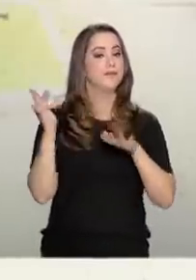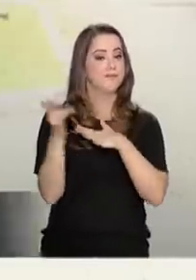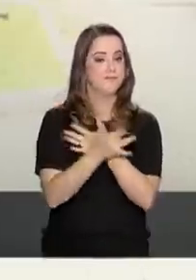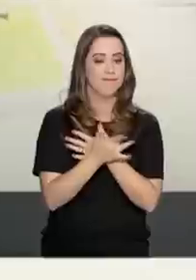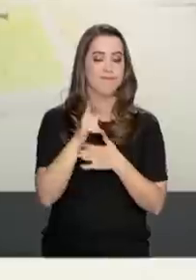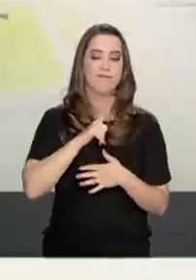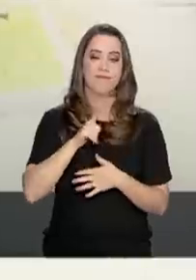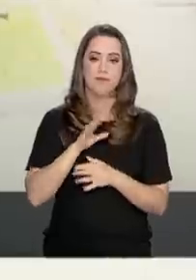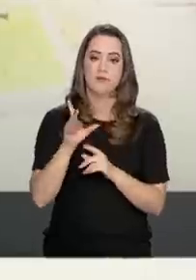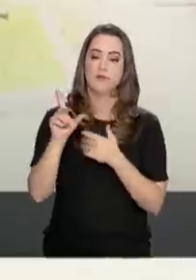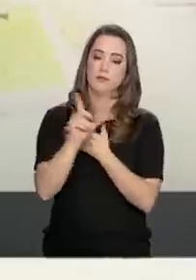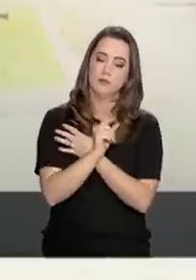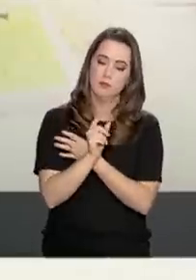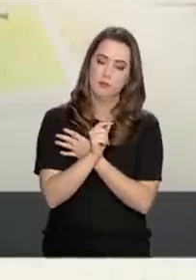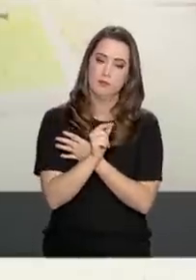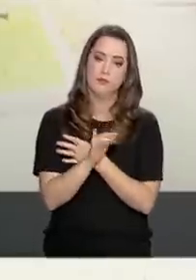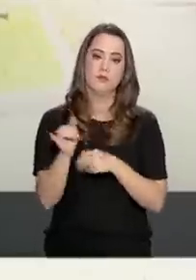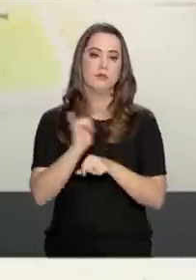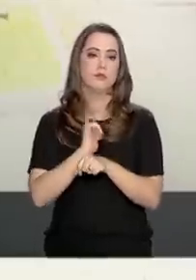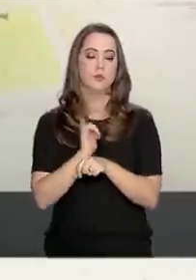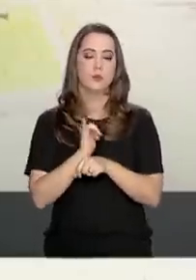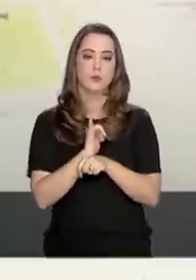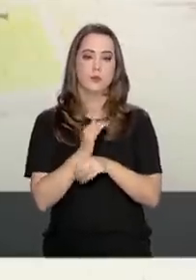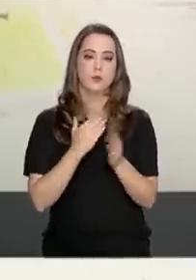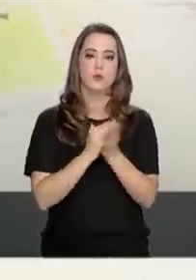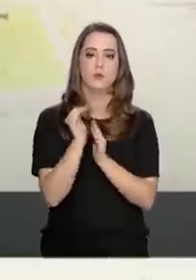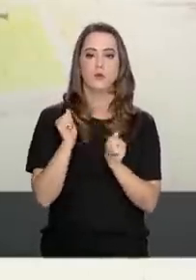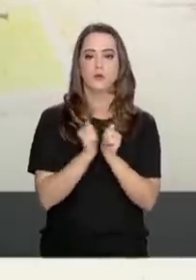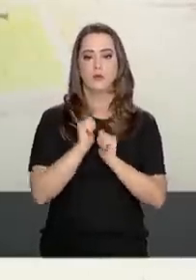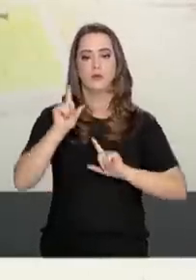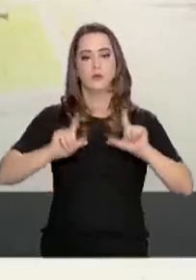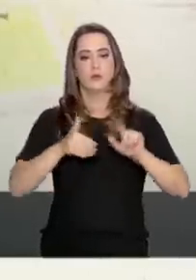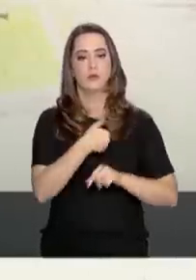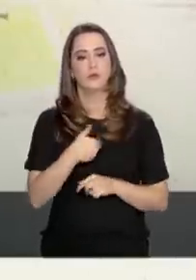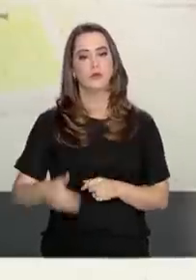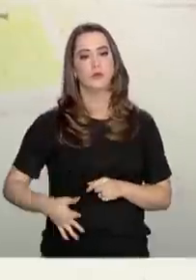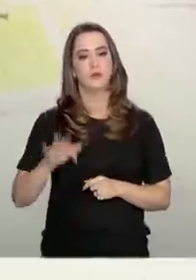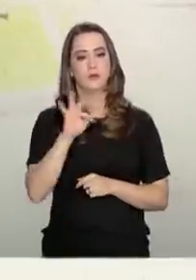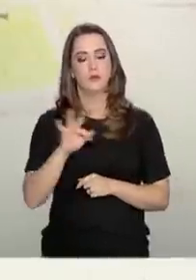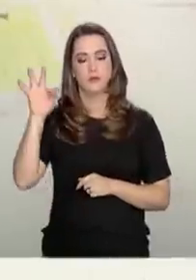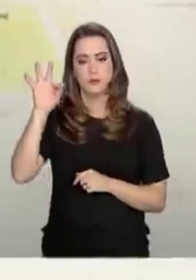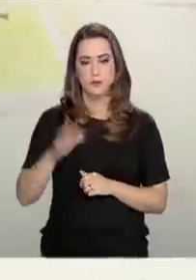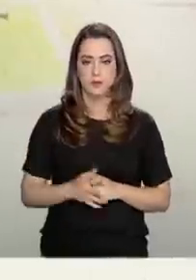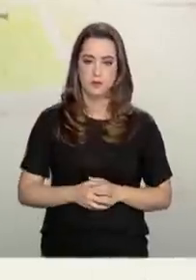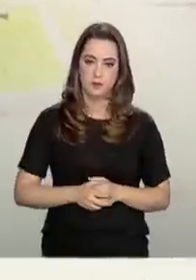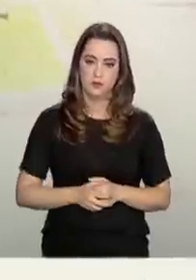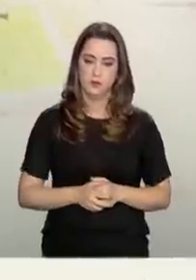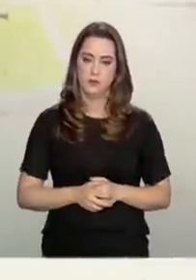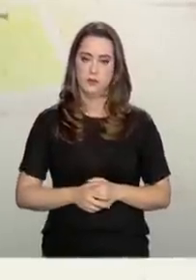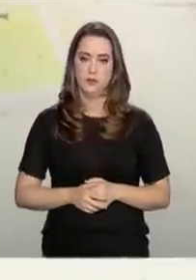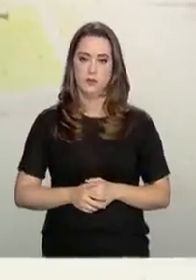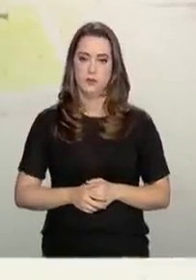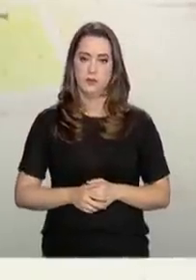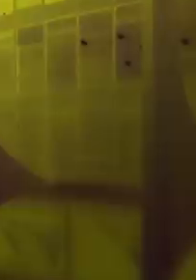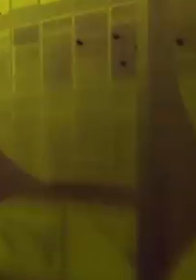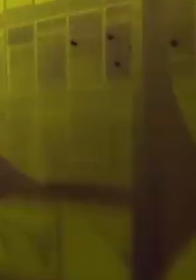redes sociais, no Twitter e também pelo YouTube. Continue conosco pela TV NBR, a TV do governo federal.